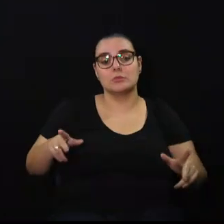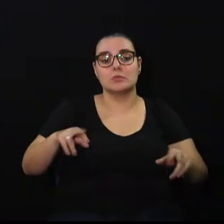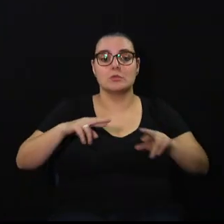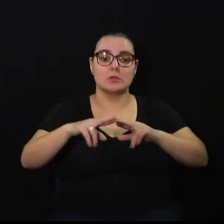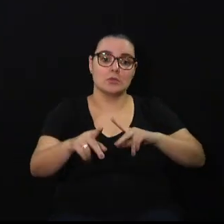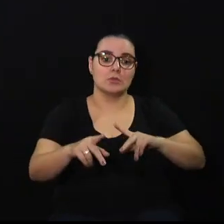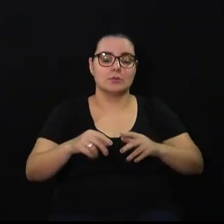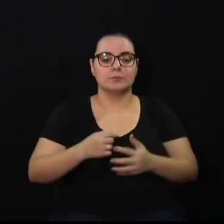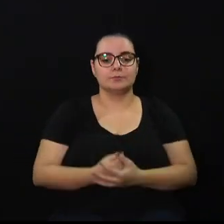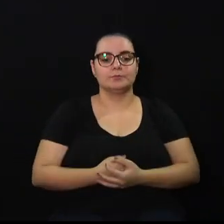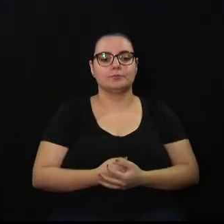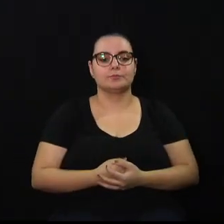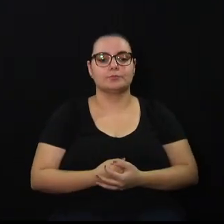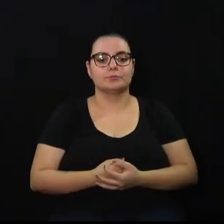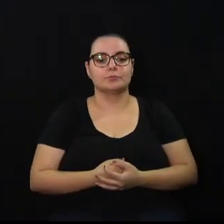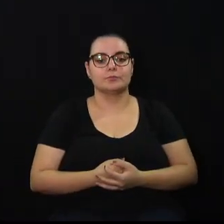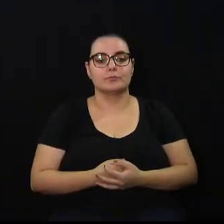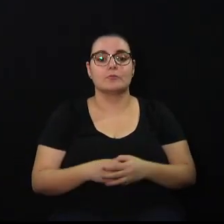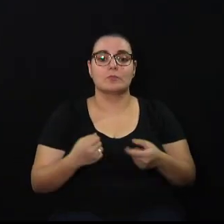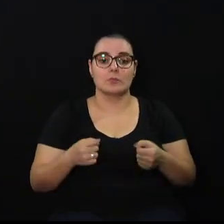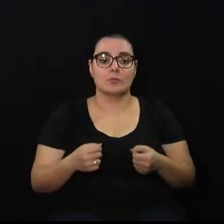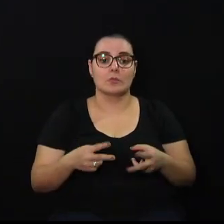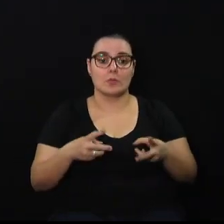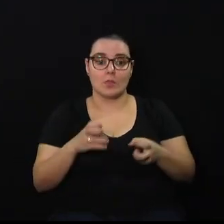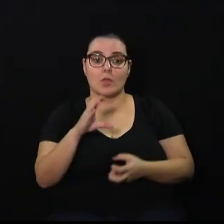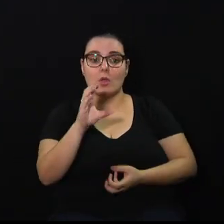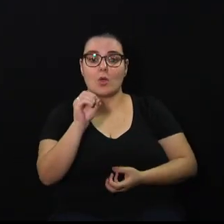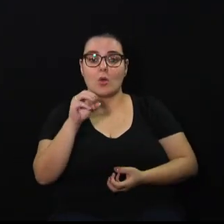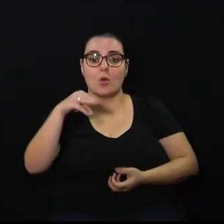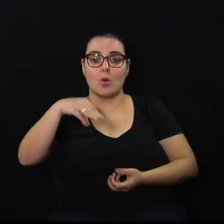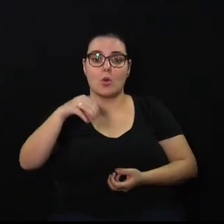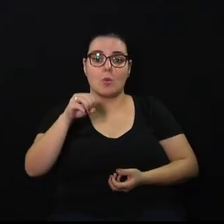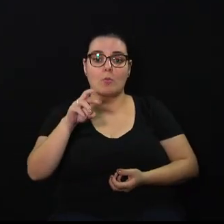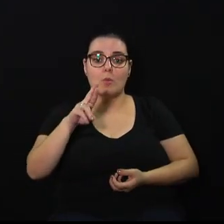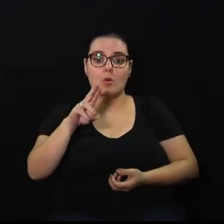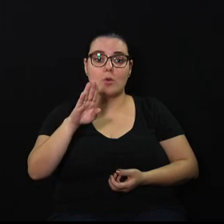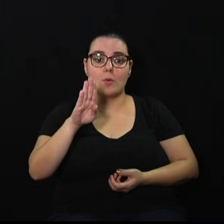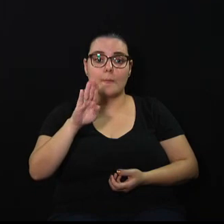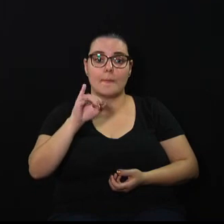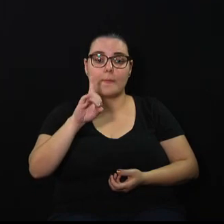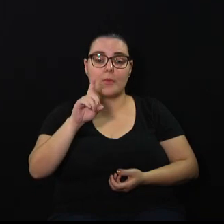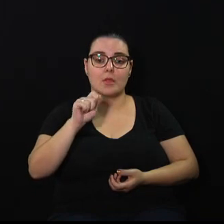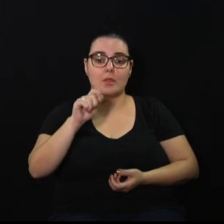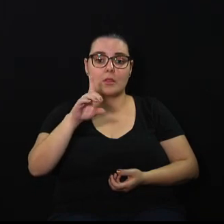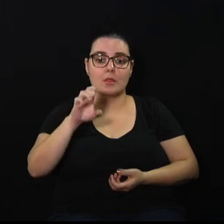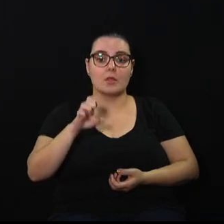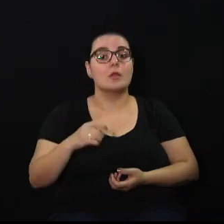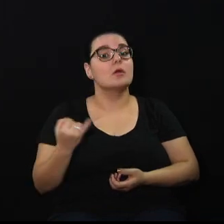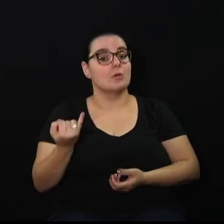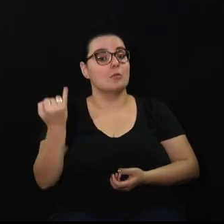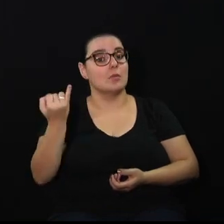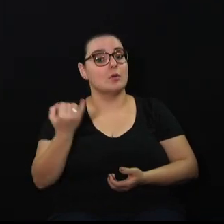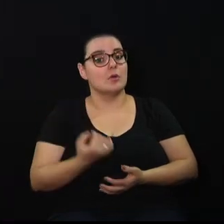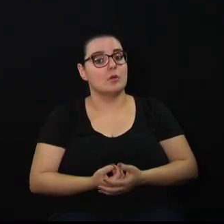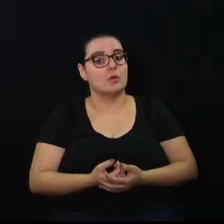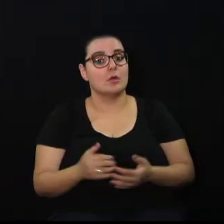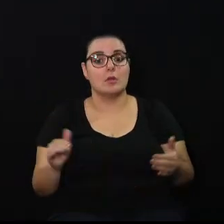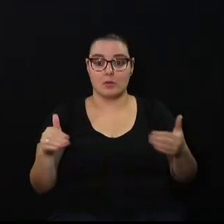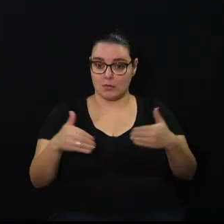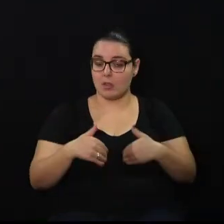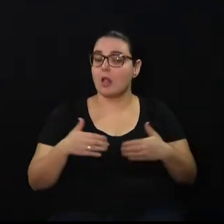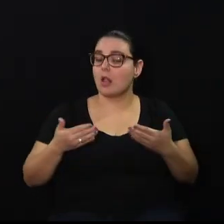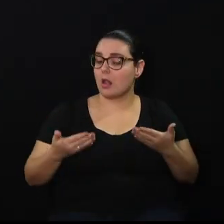diferencial ou a identificação das comunidades é isso é bastante importante bastante presente até em autistas